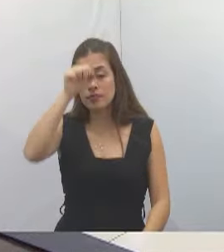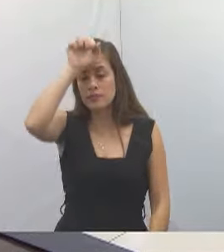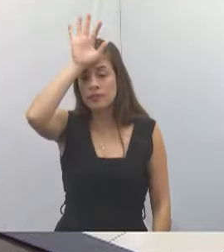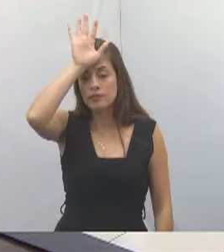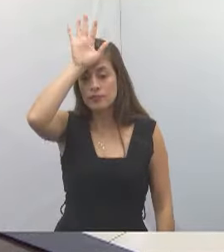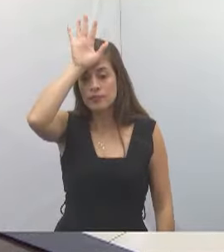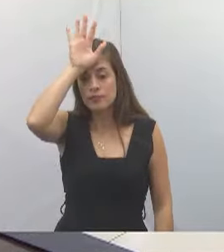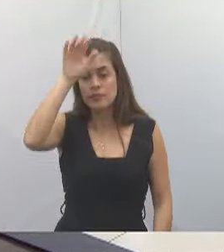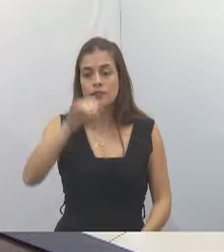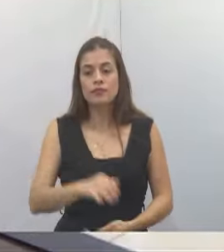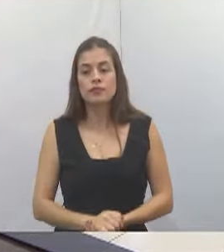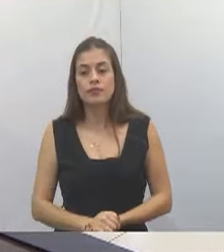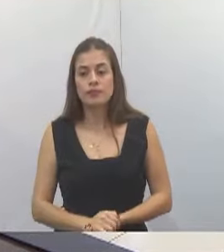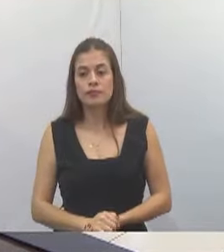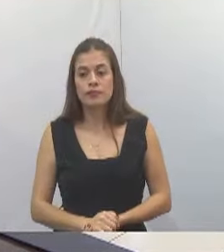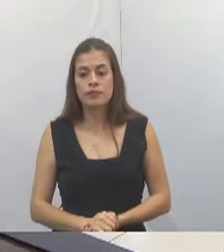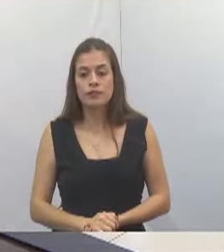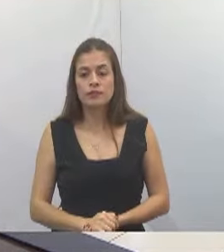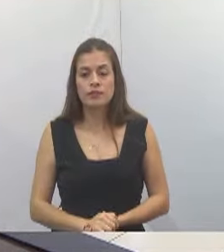Rodrigo Salomão?